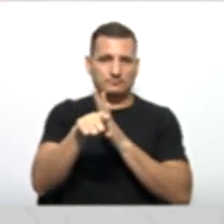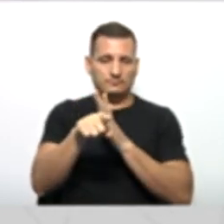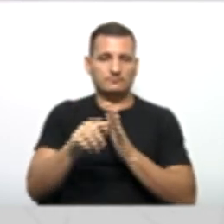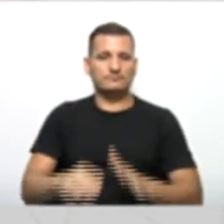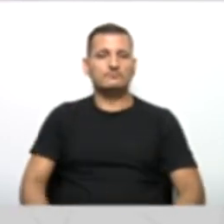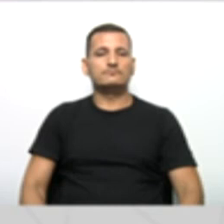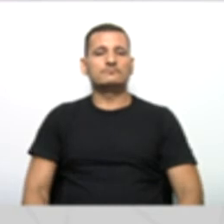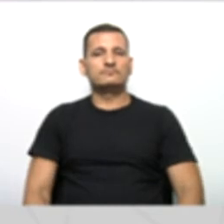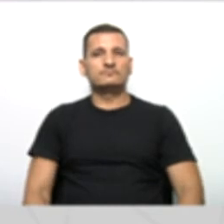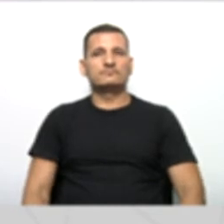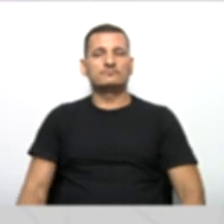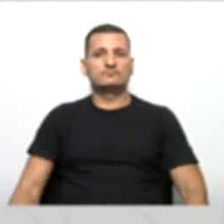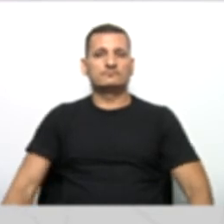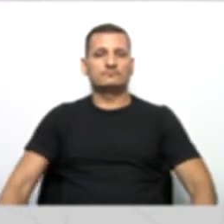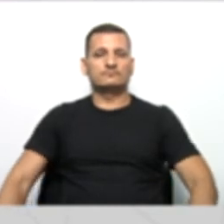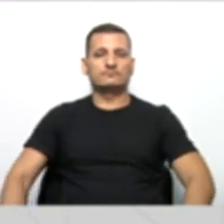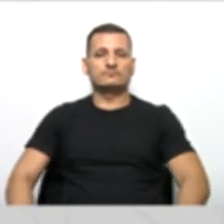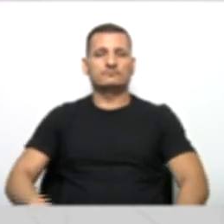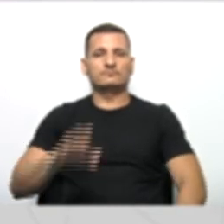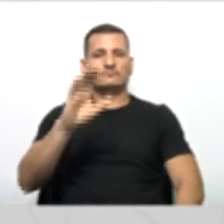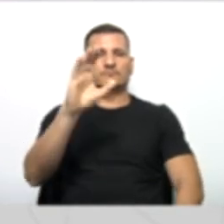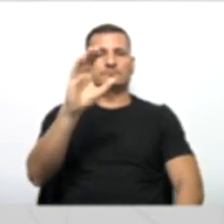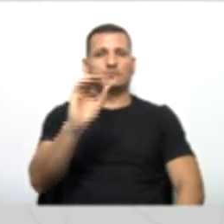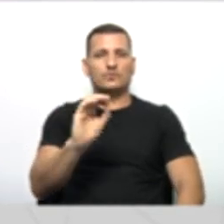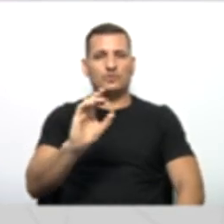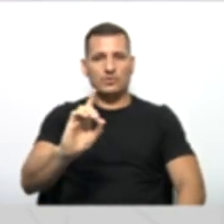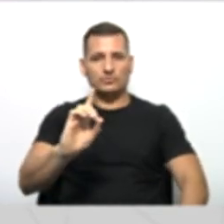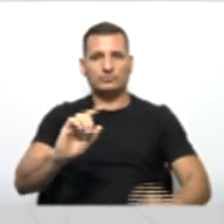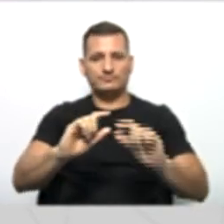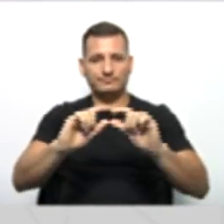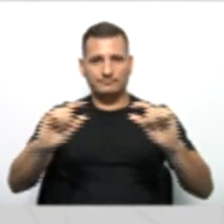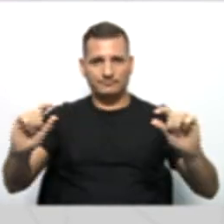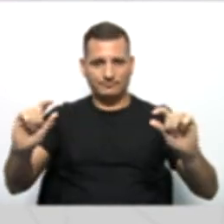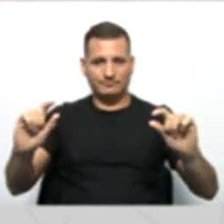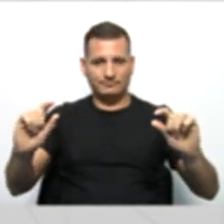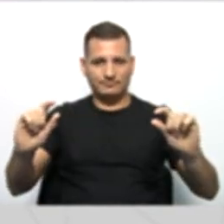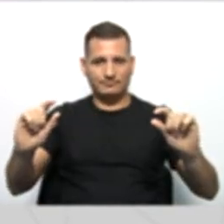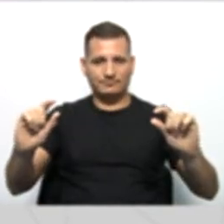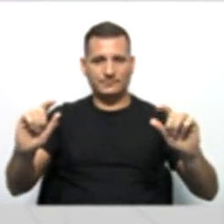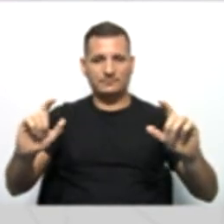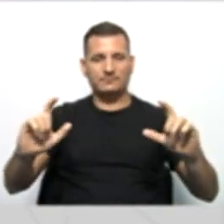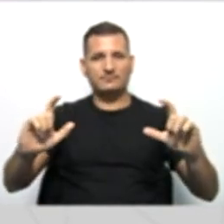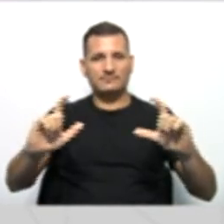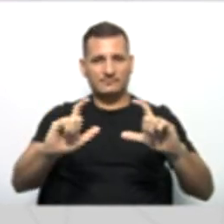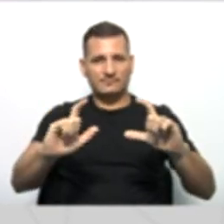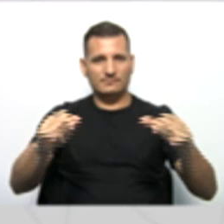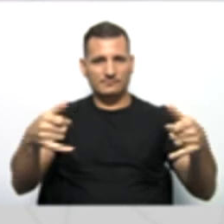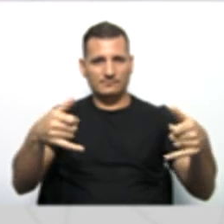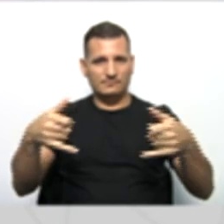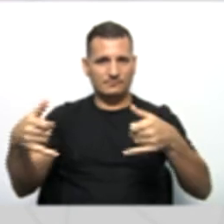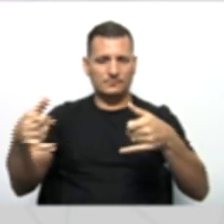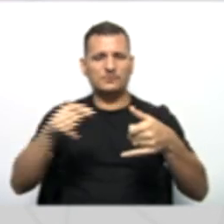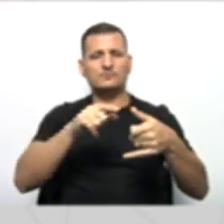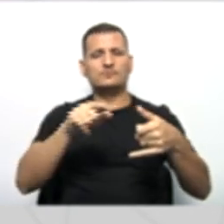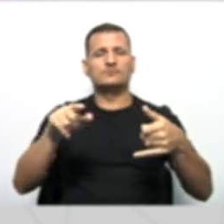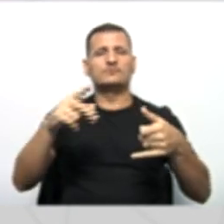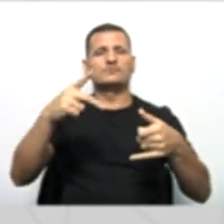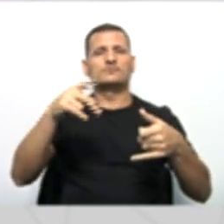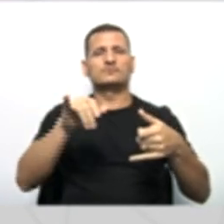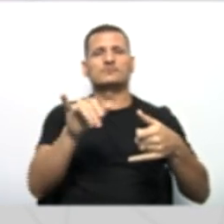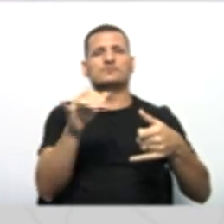5 o código abaixo exibir a função em python para excluir